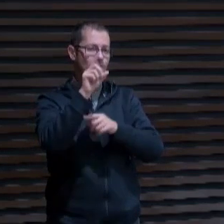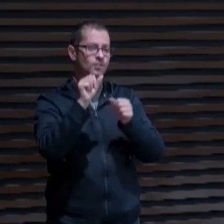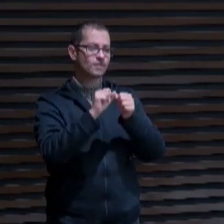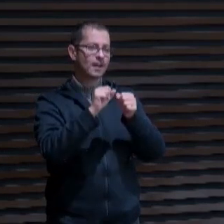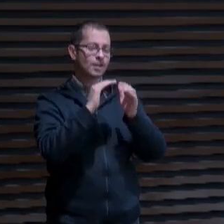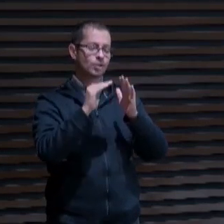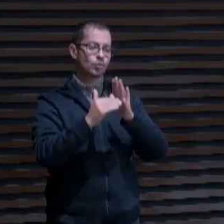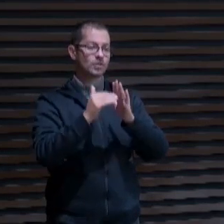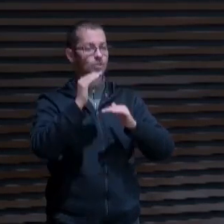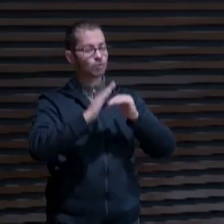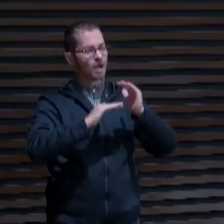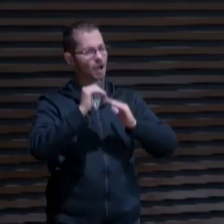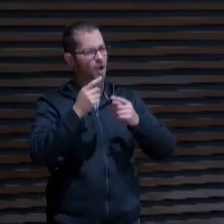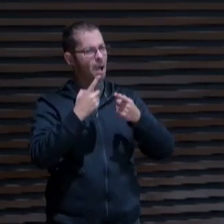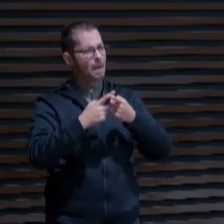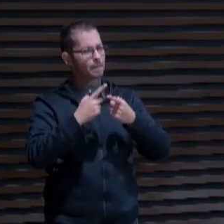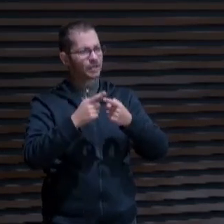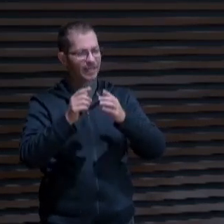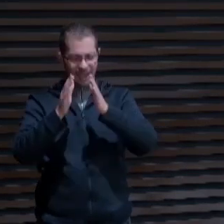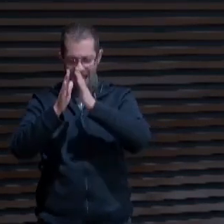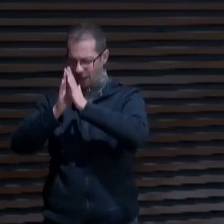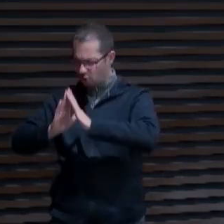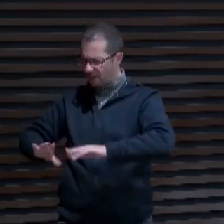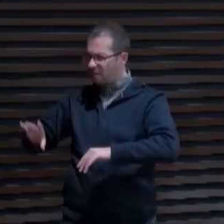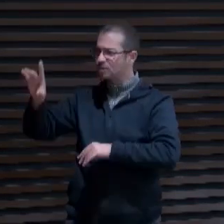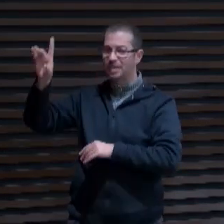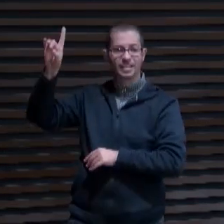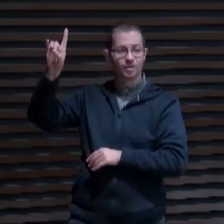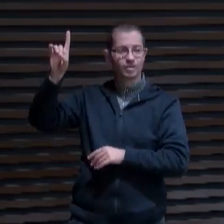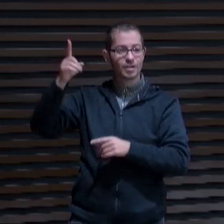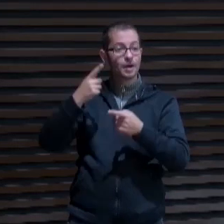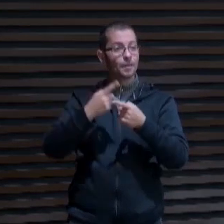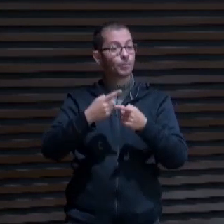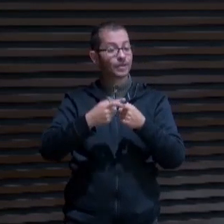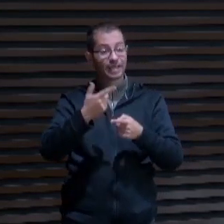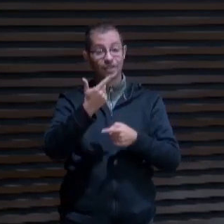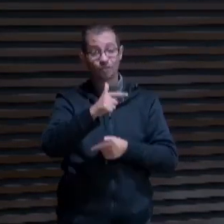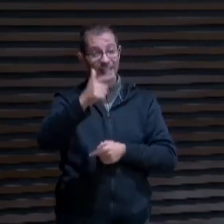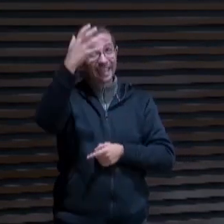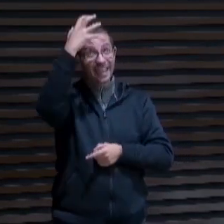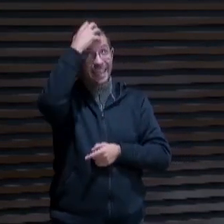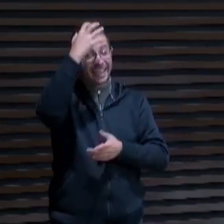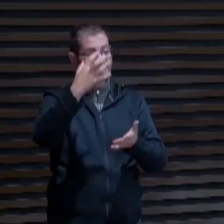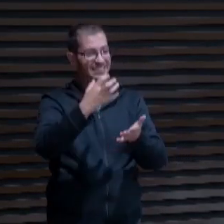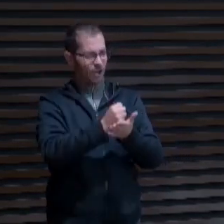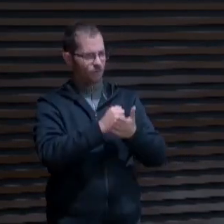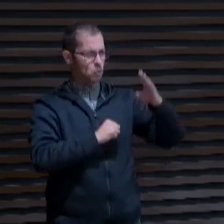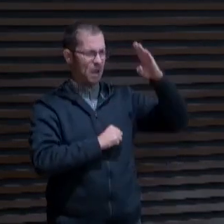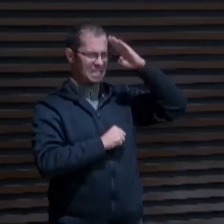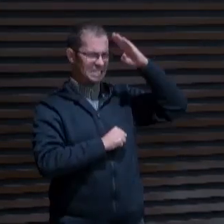obras. Por que nós adoramos ao nosso Deus? Porque não há rei que se salve com o poder dos seus